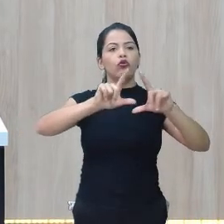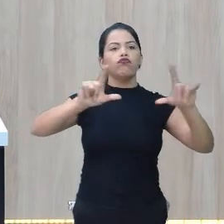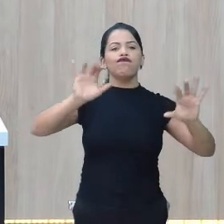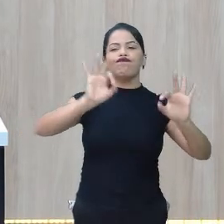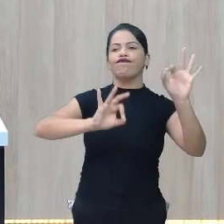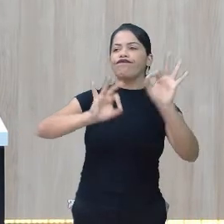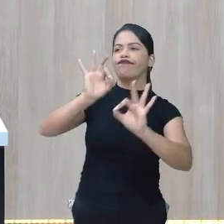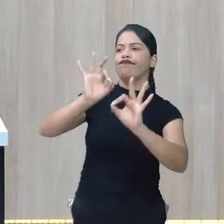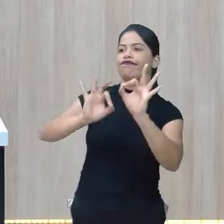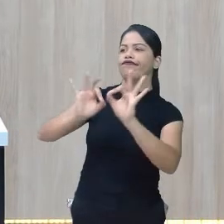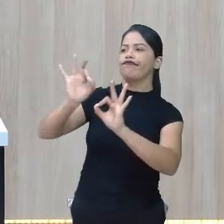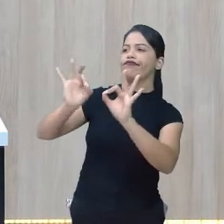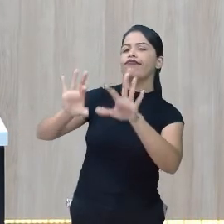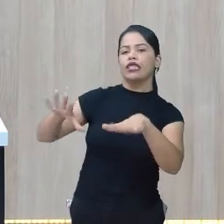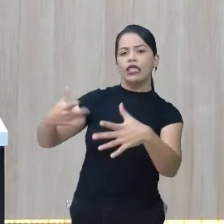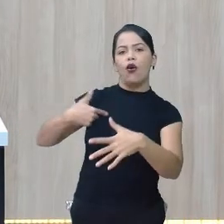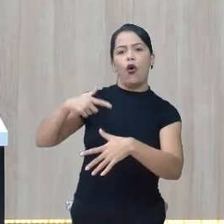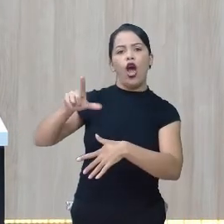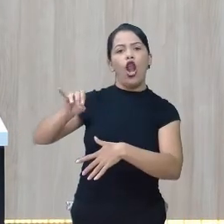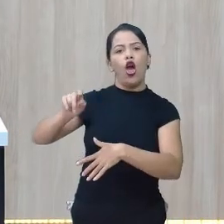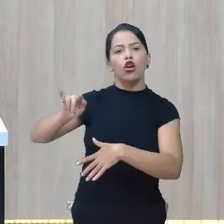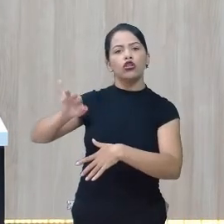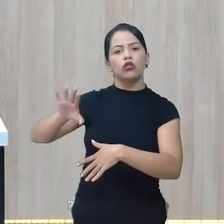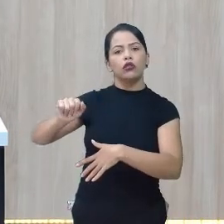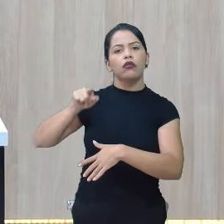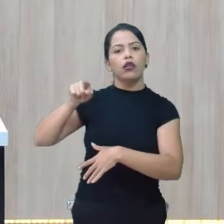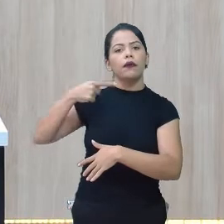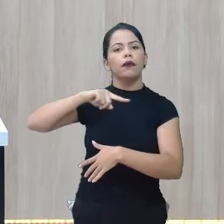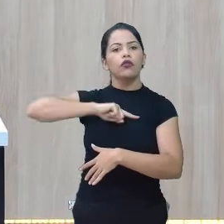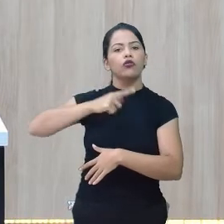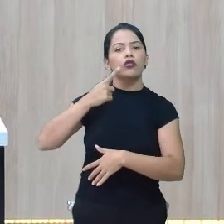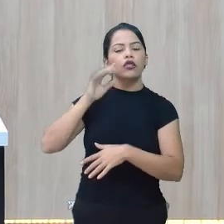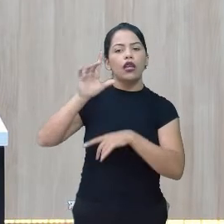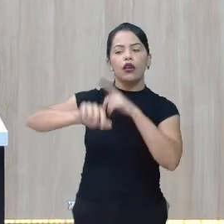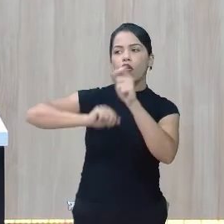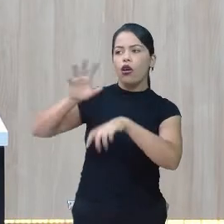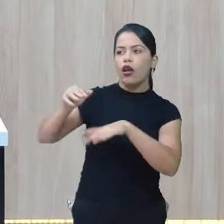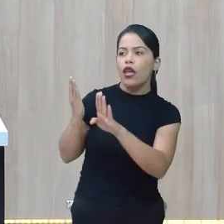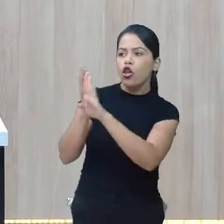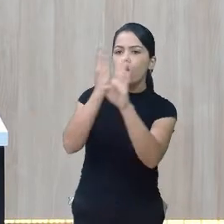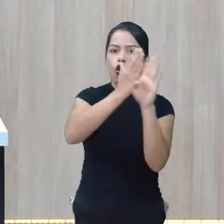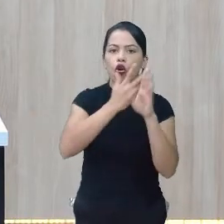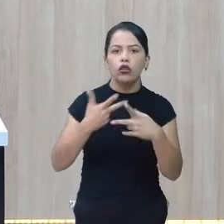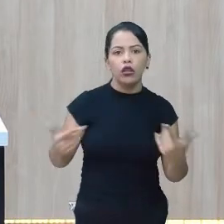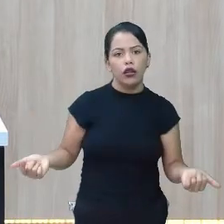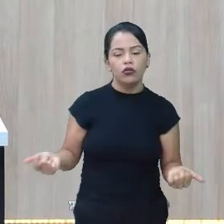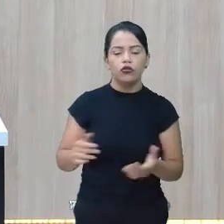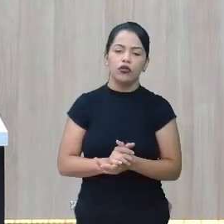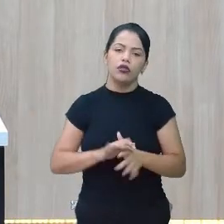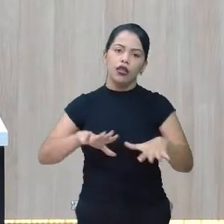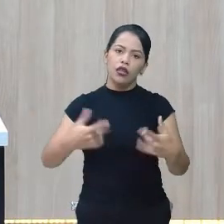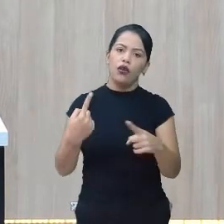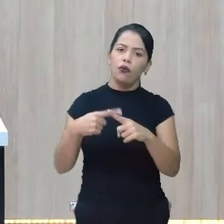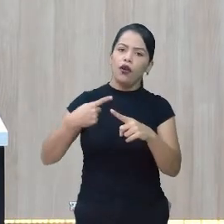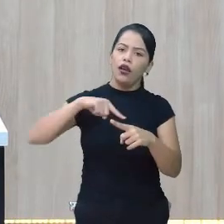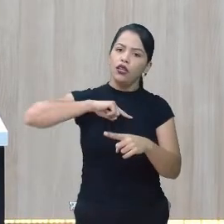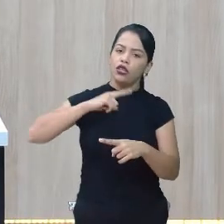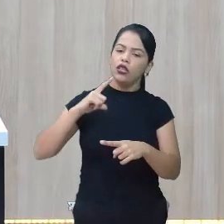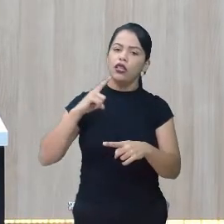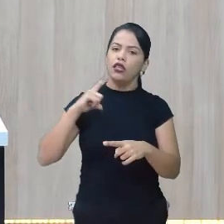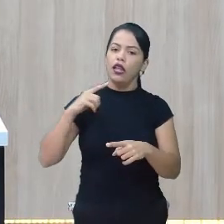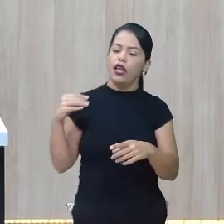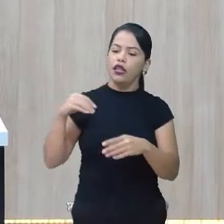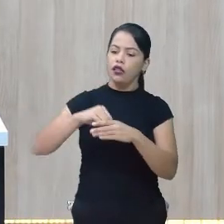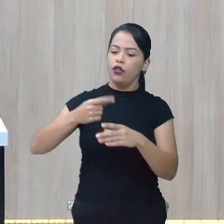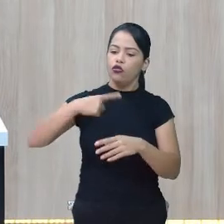ali. Então, o que é que se dá a esse formato, né? Por que a gente tem essa presença constante desse formato na nossa